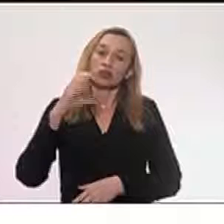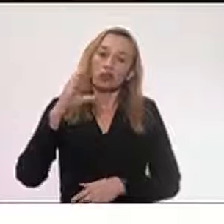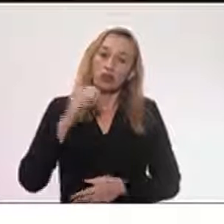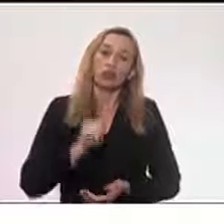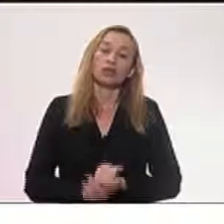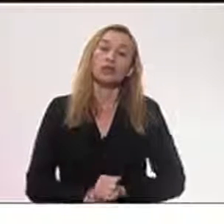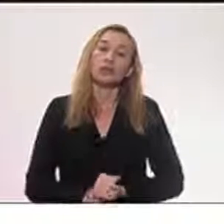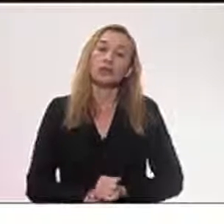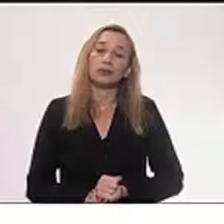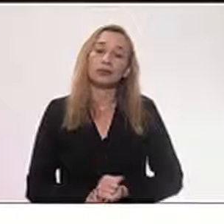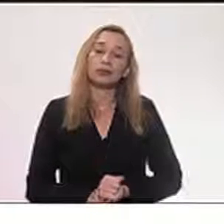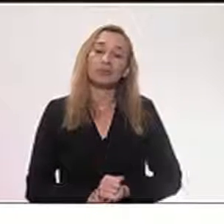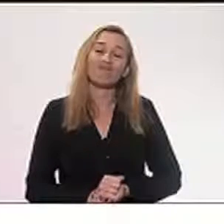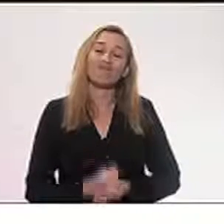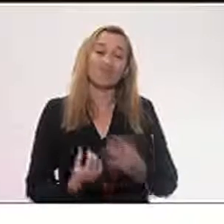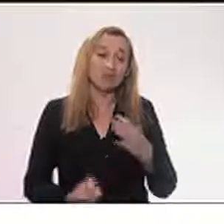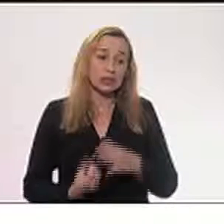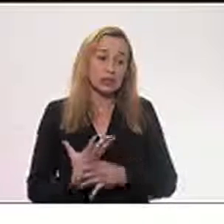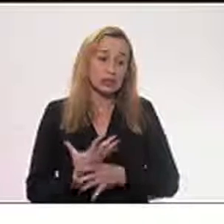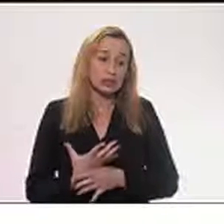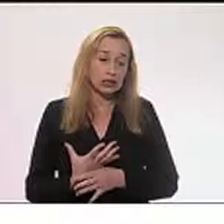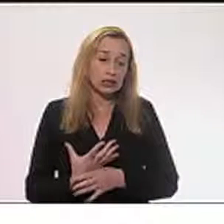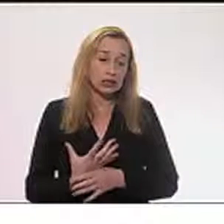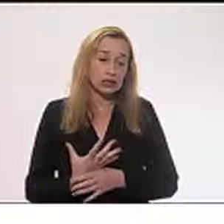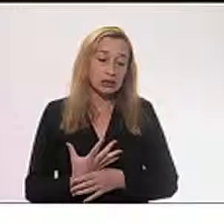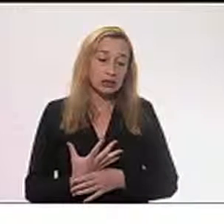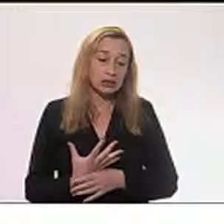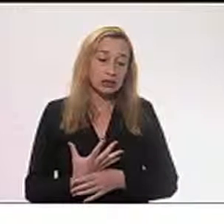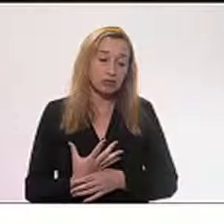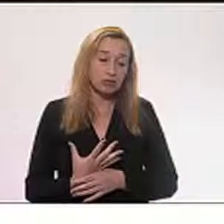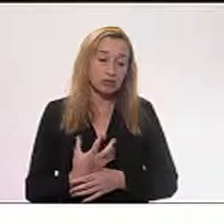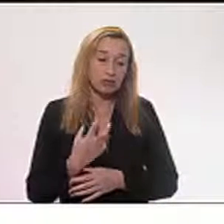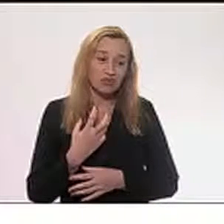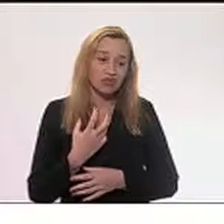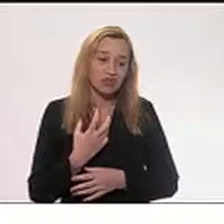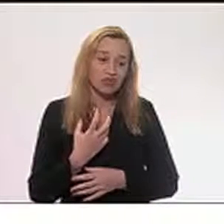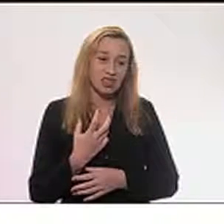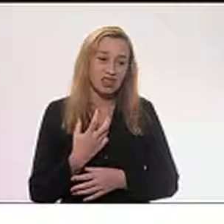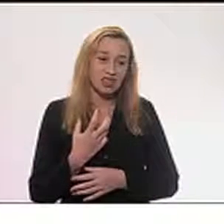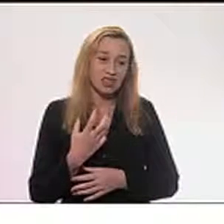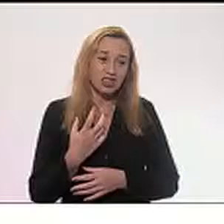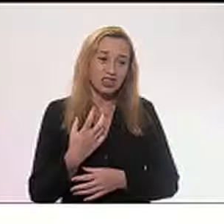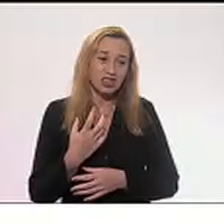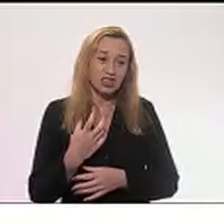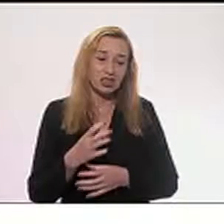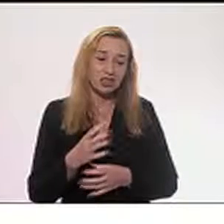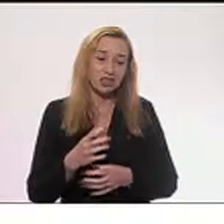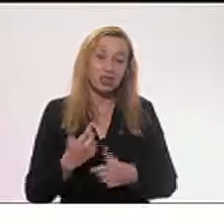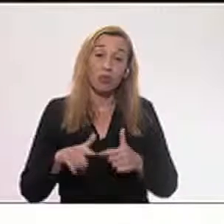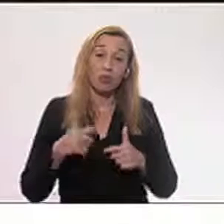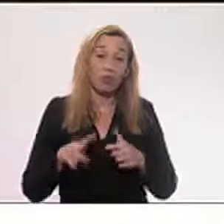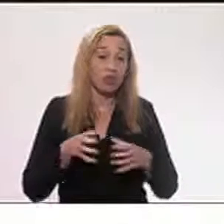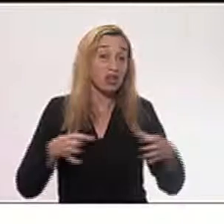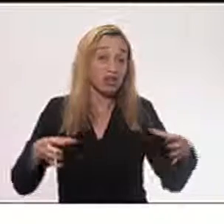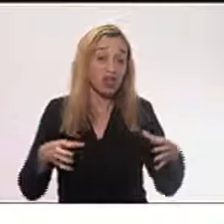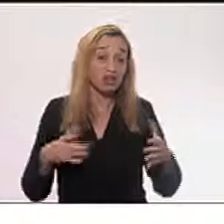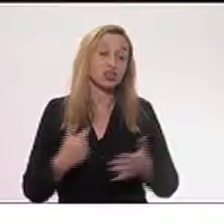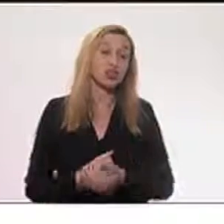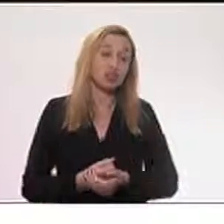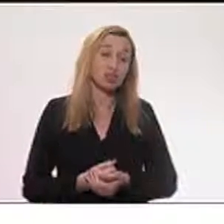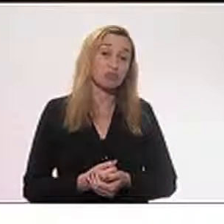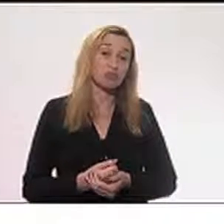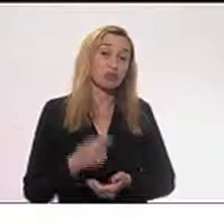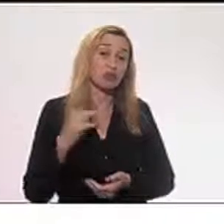federal, portanto, criando um enorme constrangimento para o funcionamento cotidiano do Parque